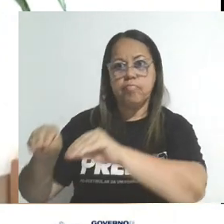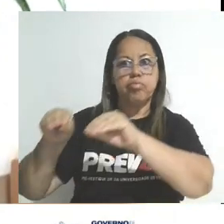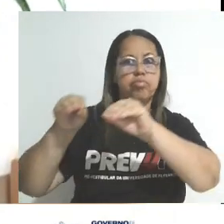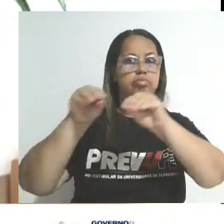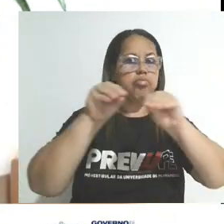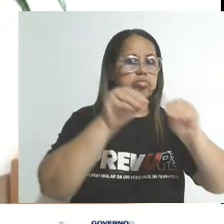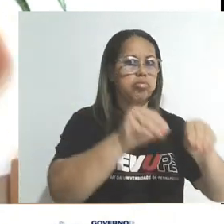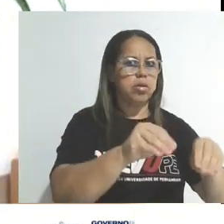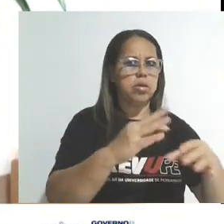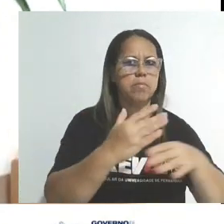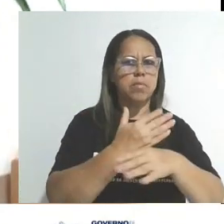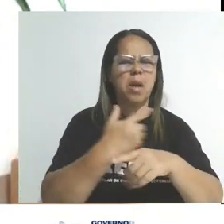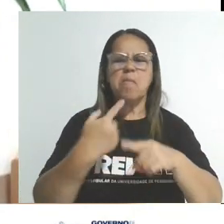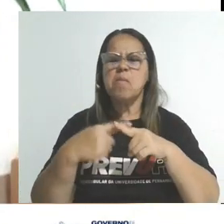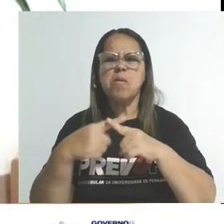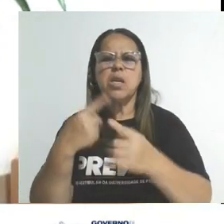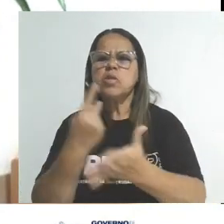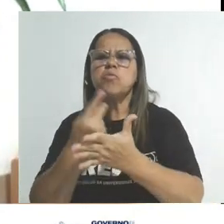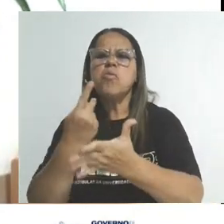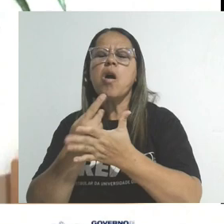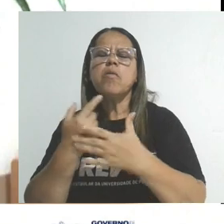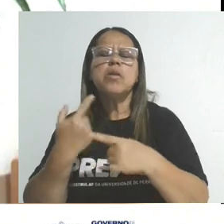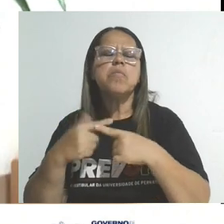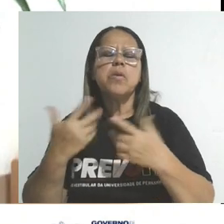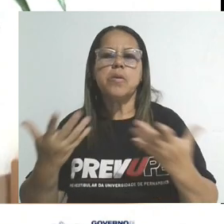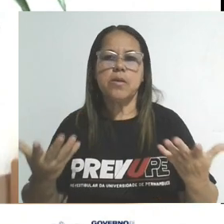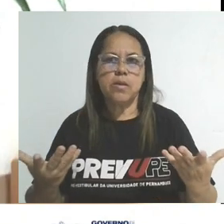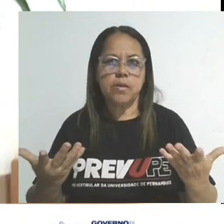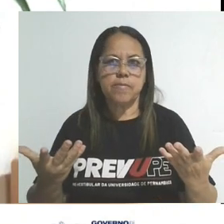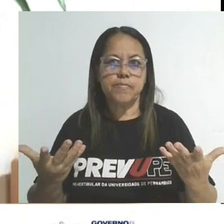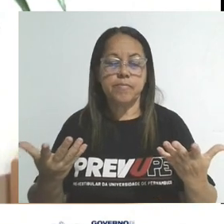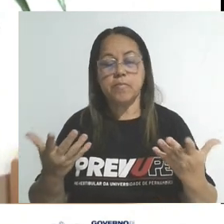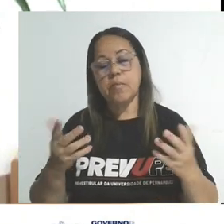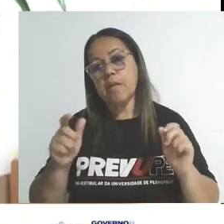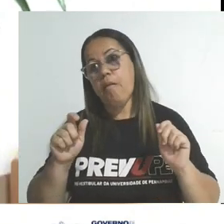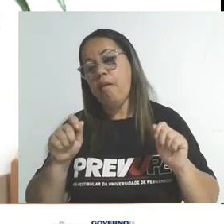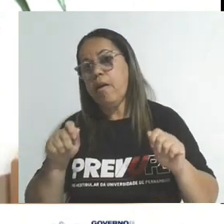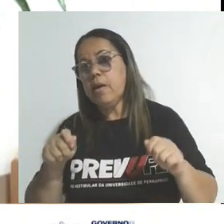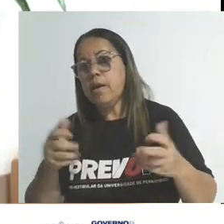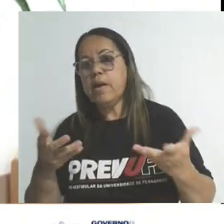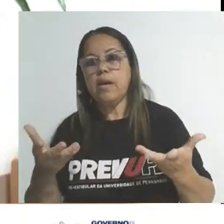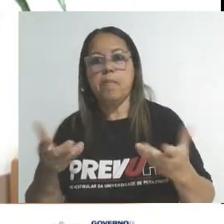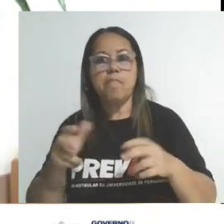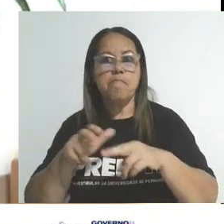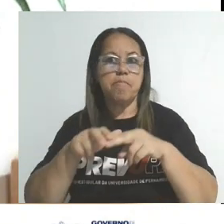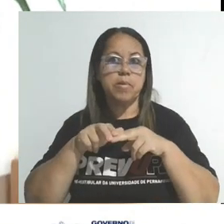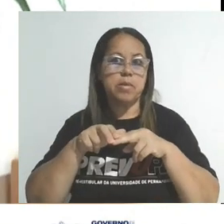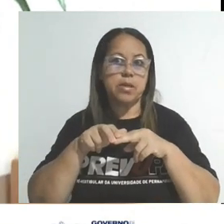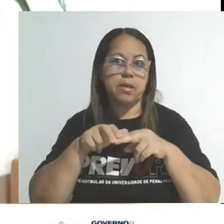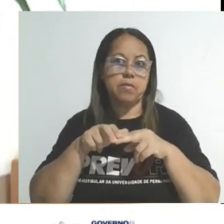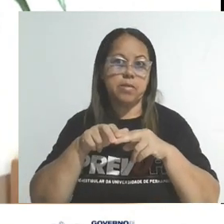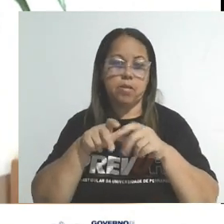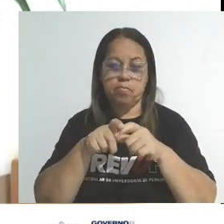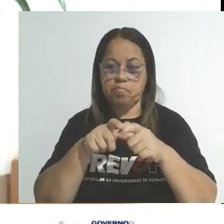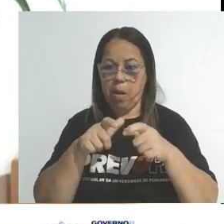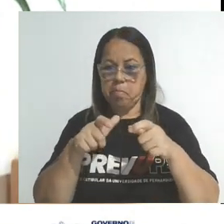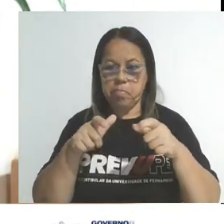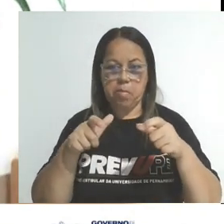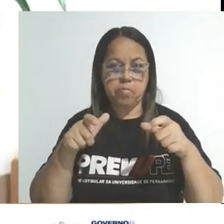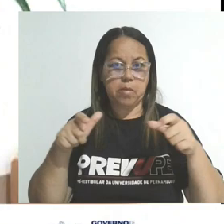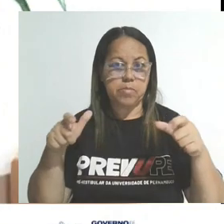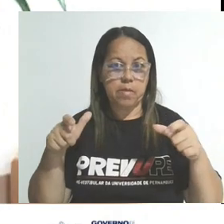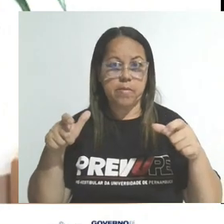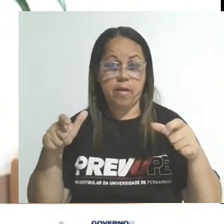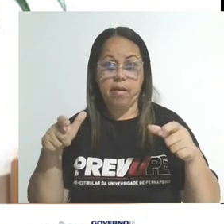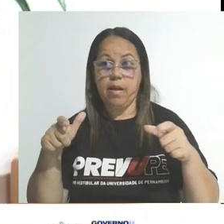as pessoas migrarem de uma cidade para outra? A questão do próprio, a questão da densidade demográfica, né? A relação